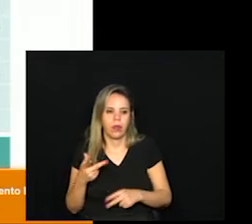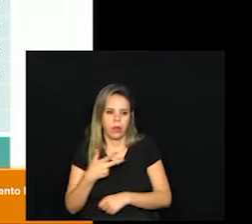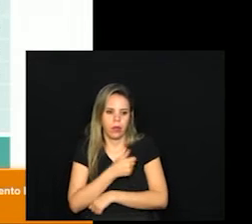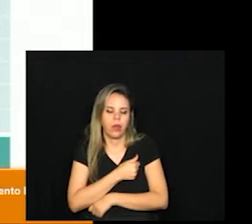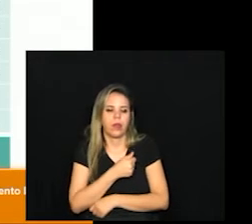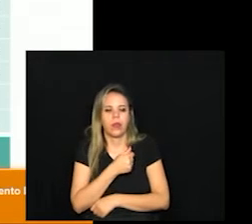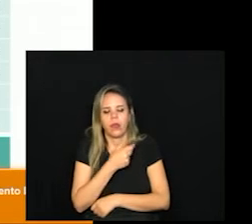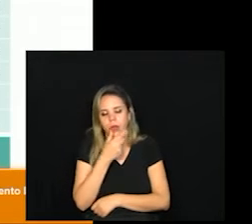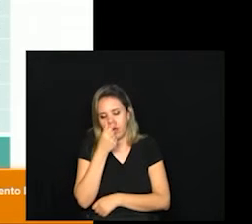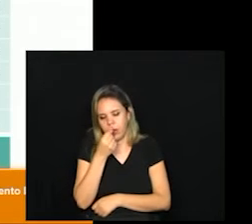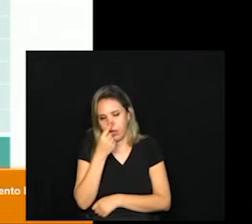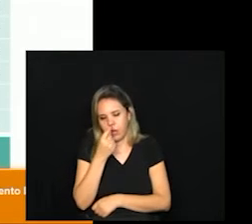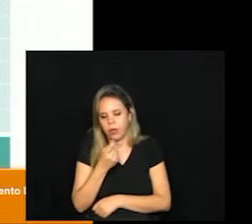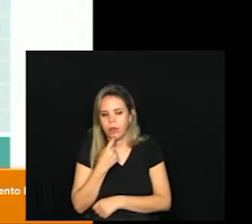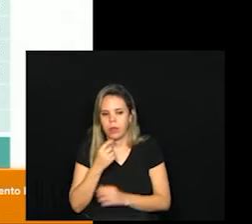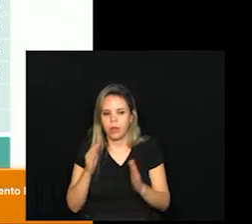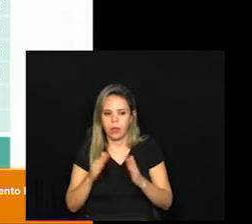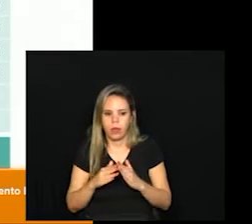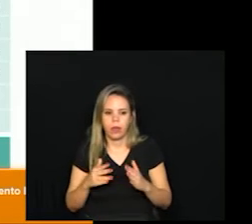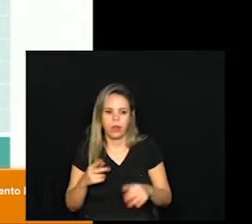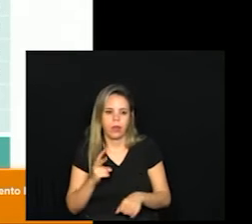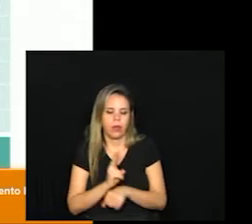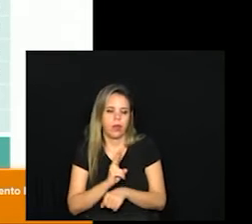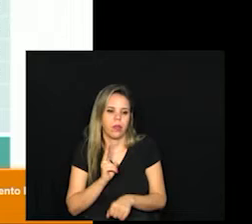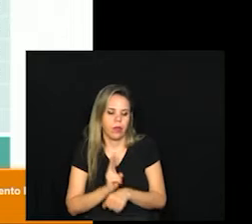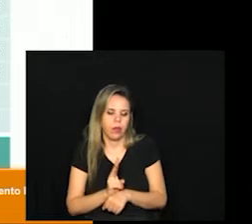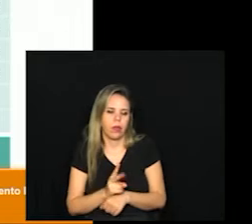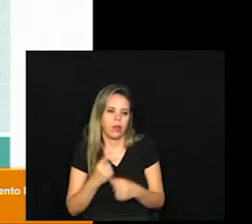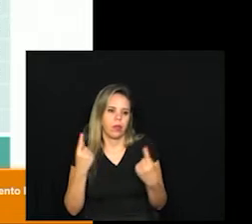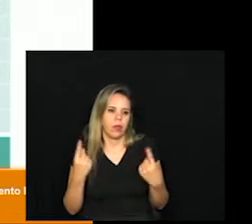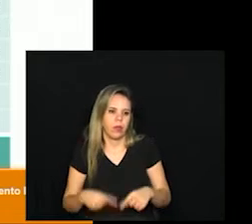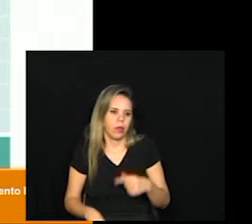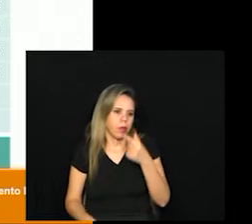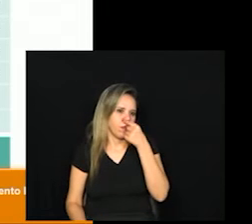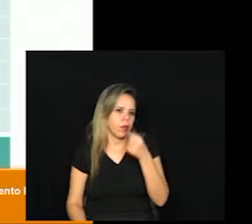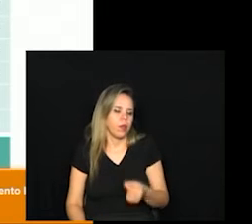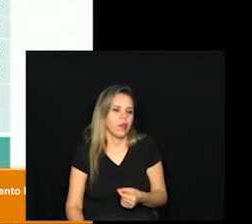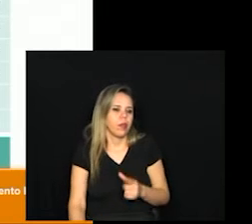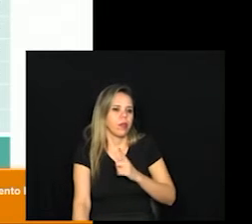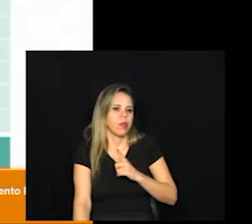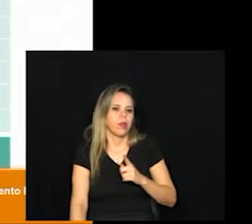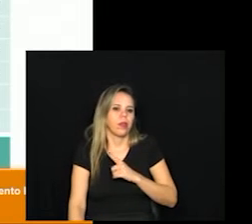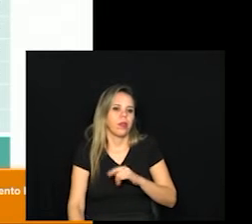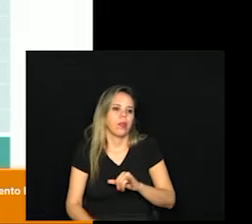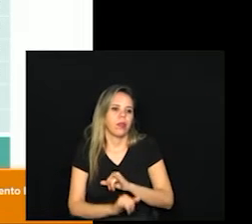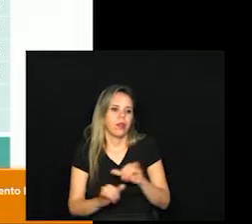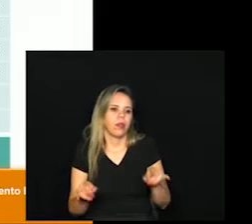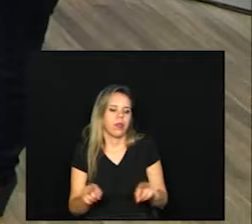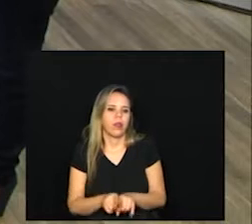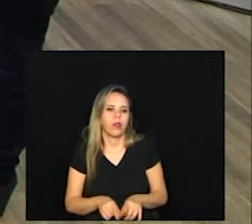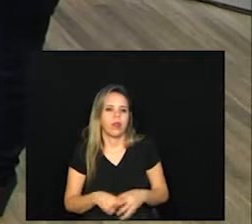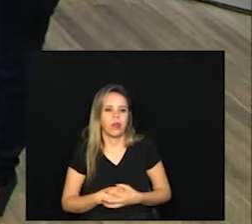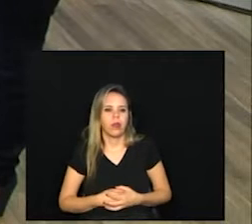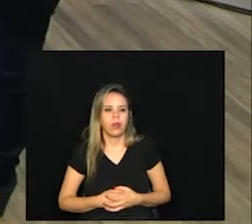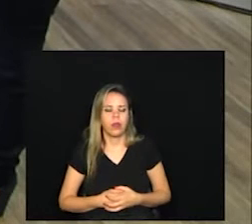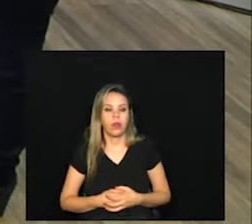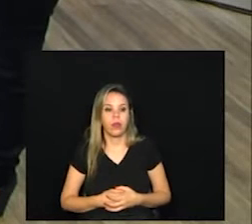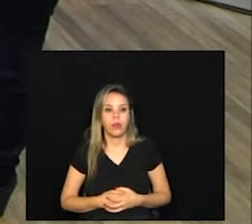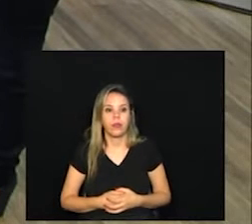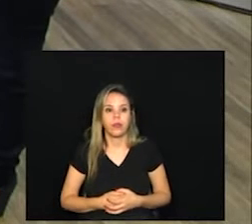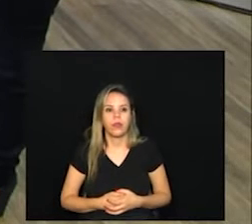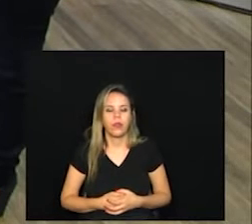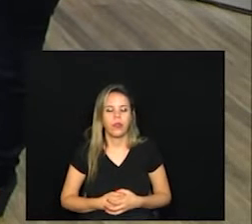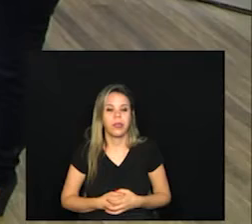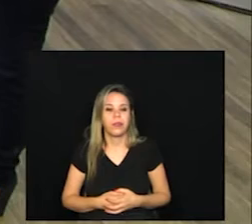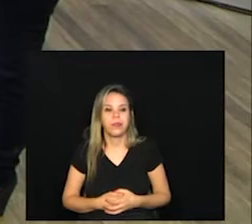277.566 moradores de Campinas imunizados contra a gripe. E tem uma outra campanha também, volta um pouquinho, Gabriel. Esse é